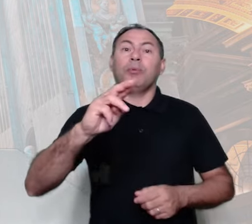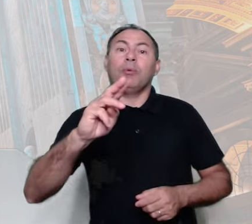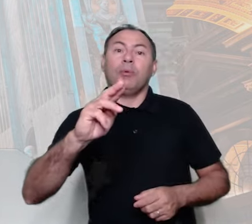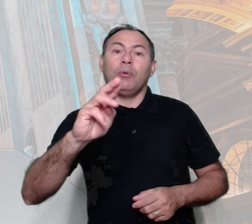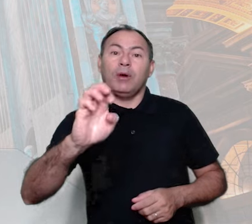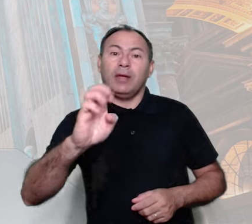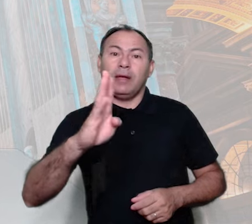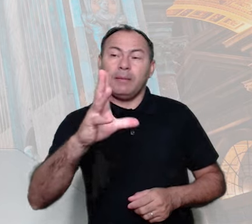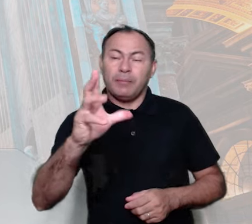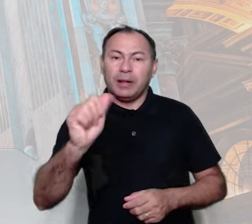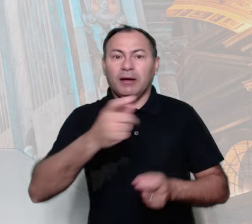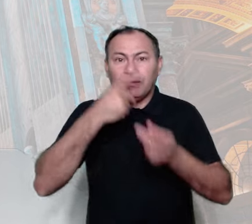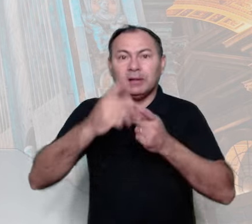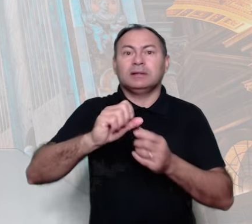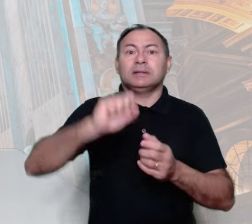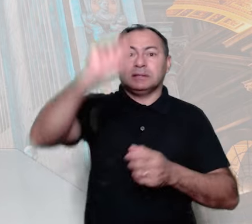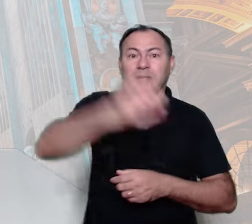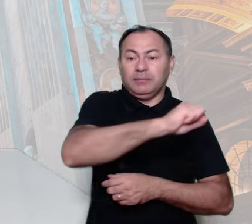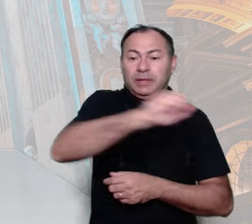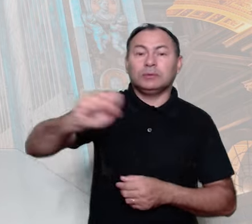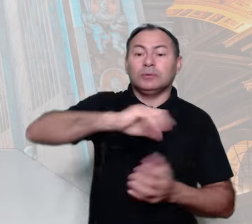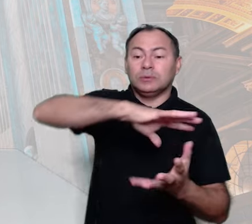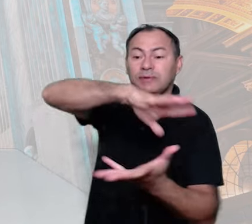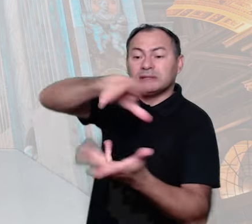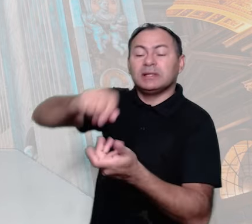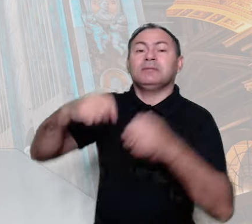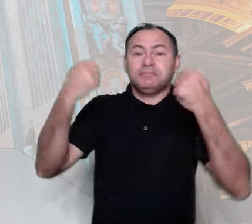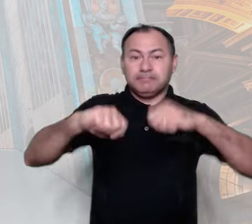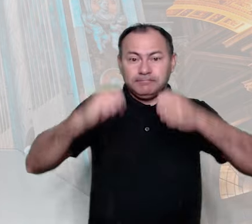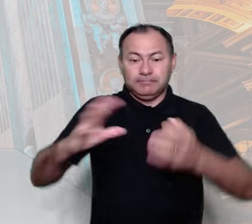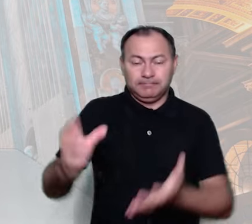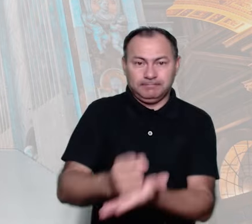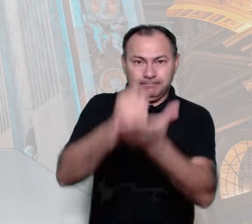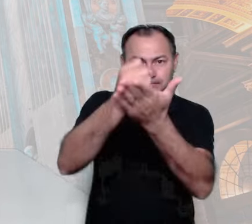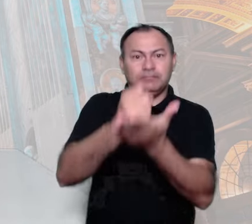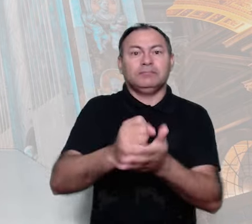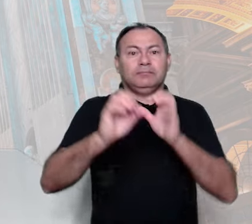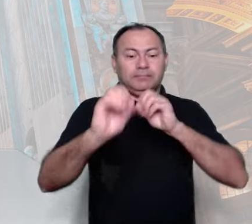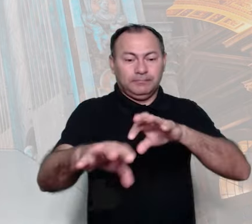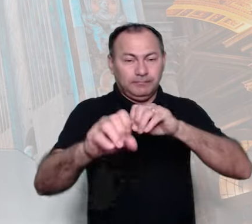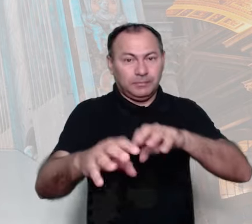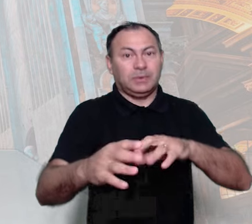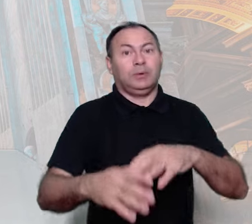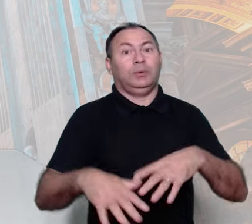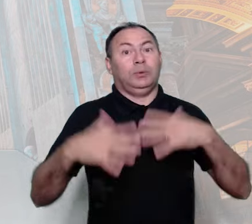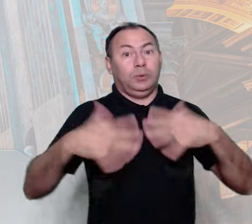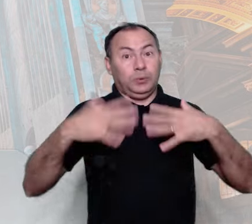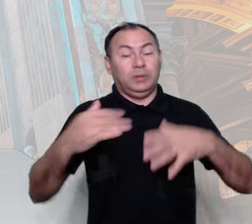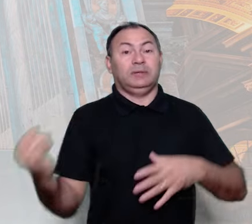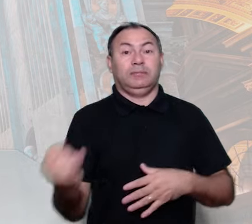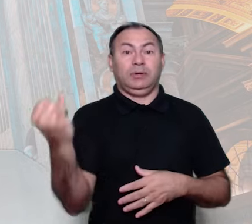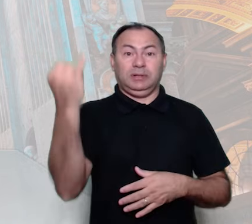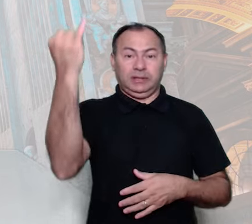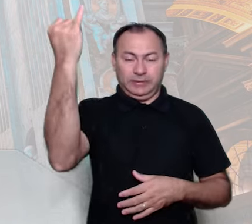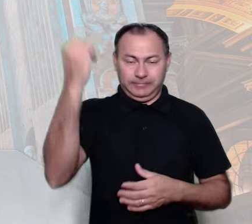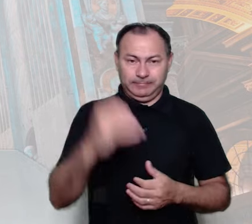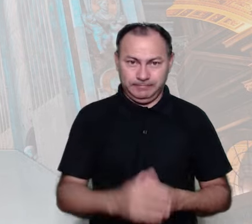diz sacramento universal e necessário da salvação. Portanto, é um ensinamento muito